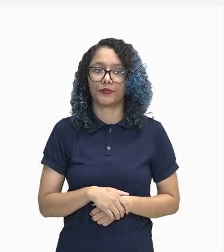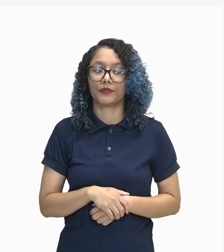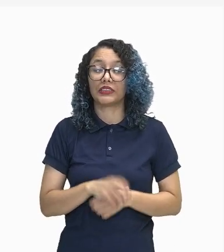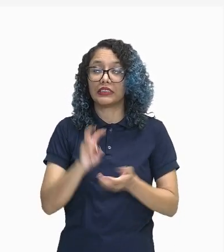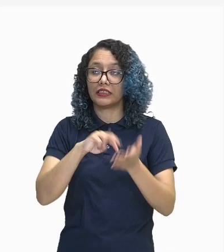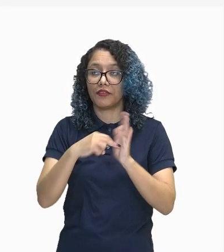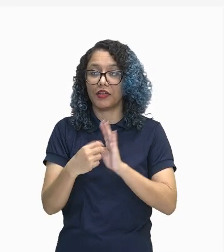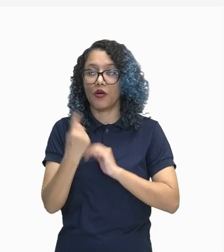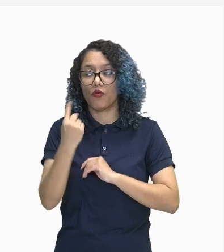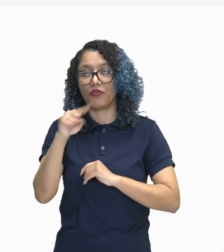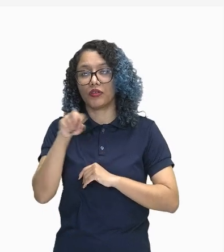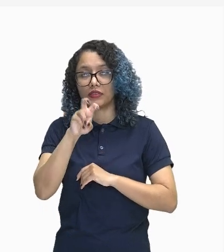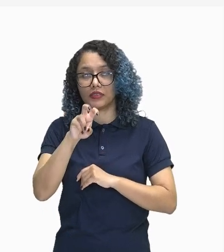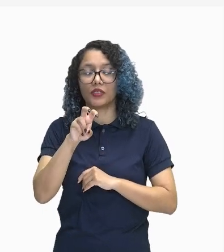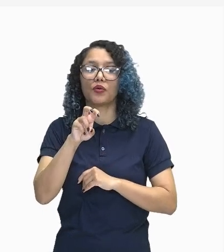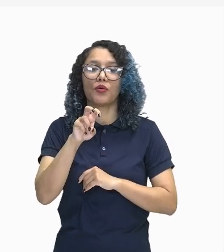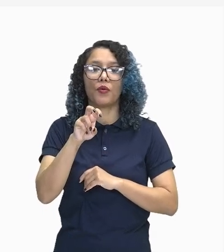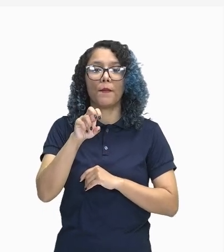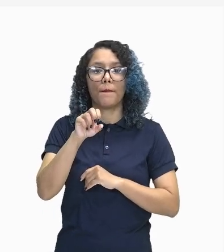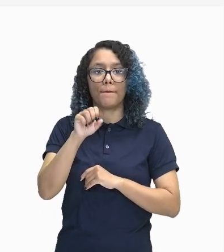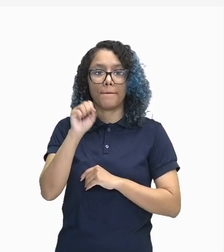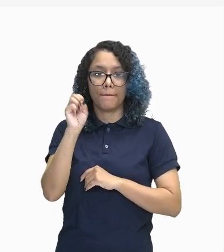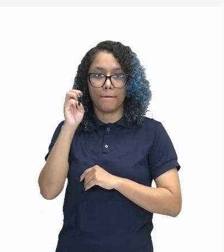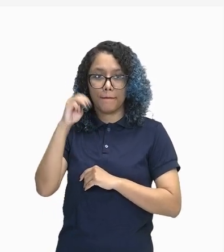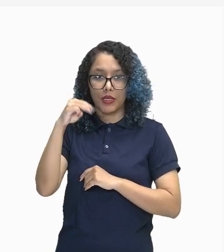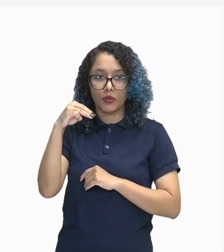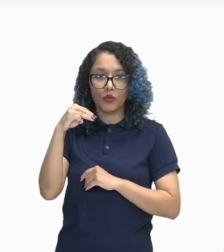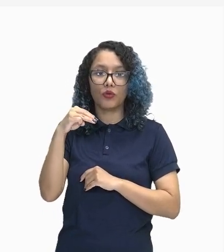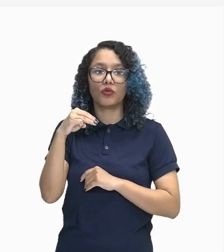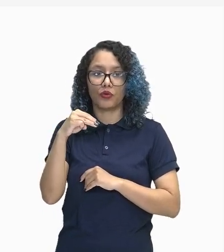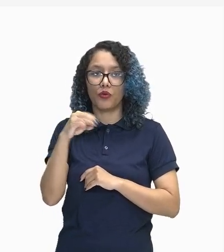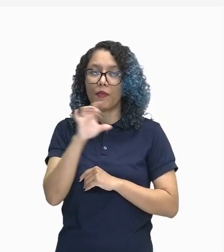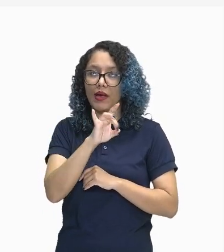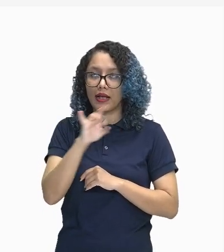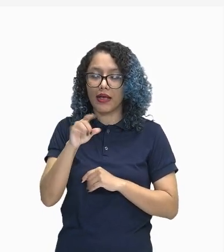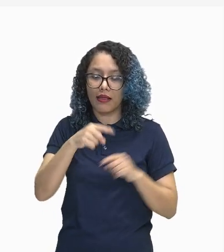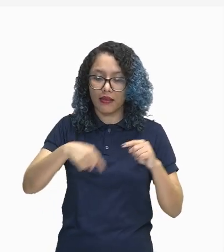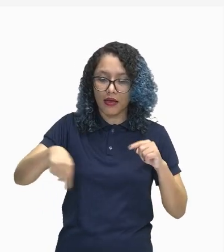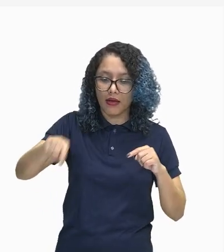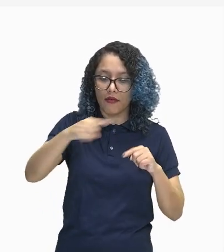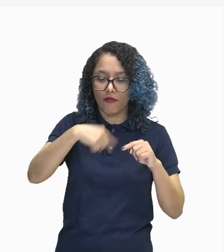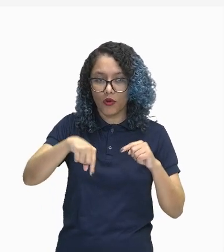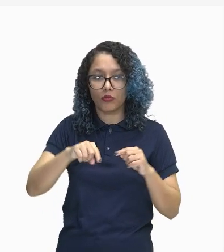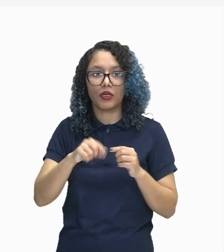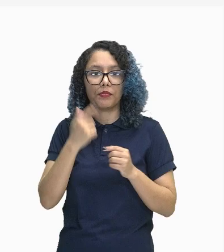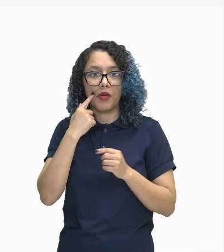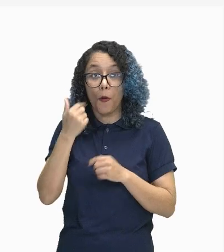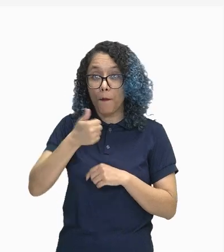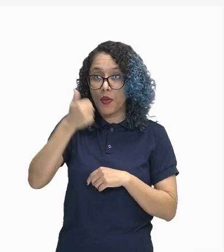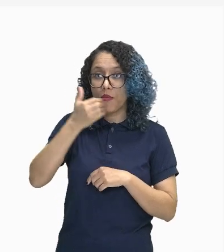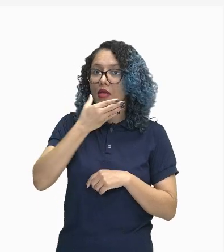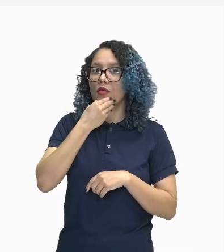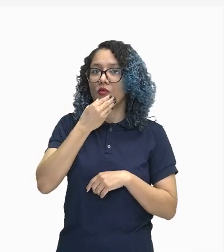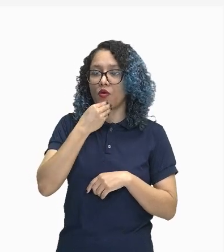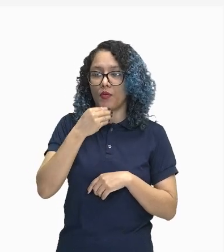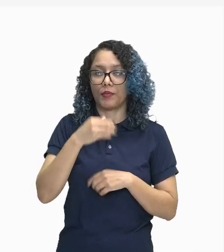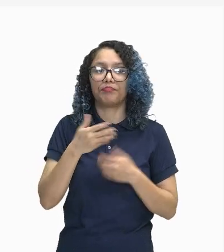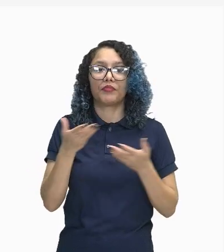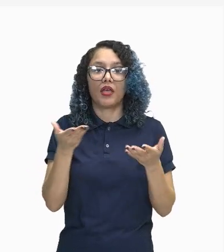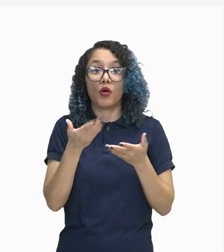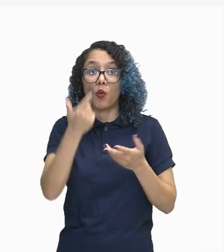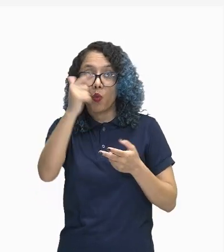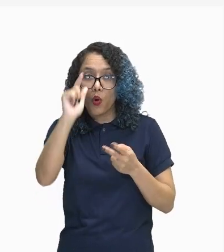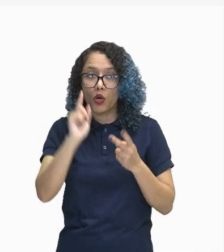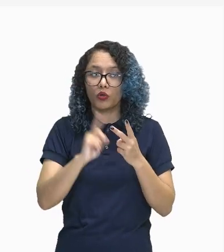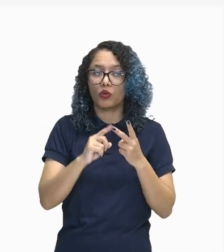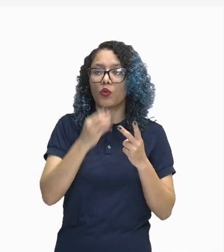minuto por volta. Isso aqui se refere ao Pedro. Bom, João, olha a situação do João. O João